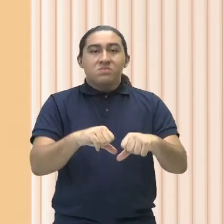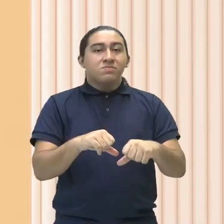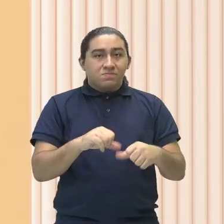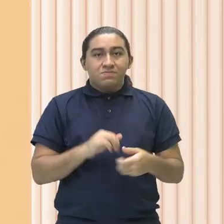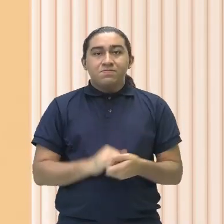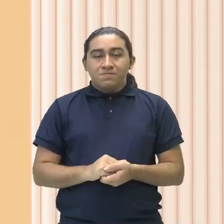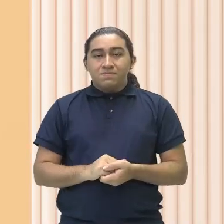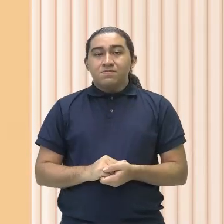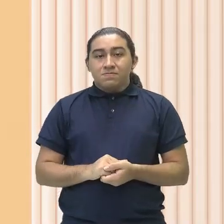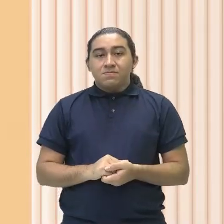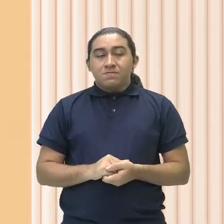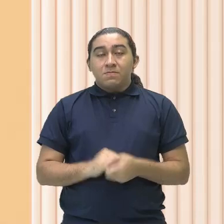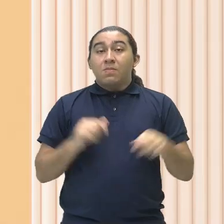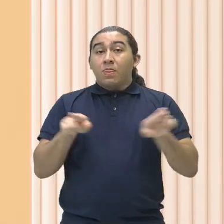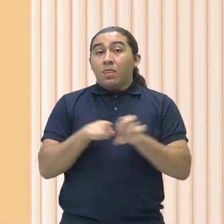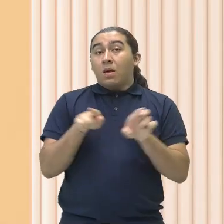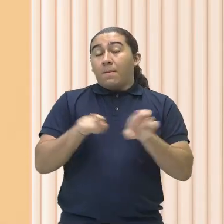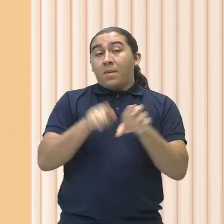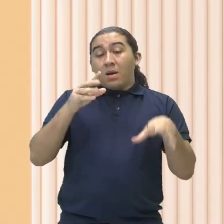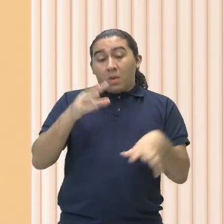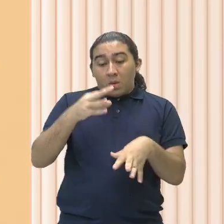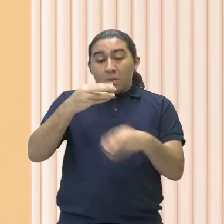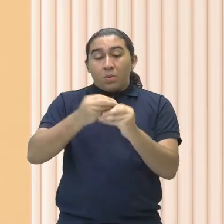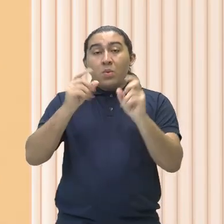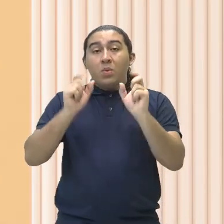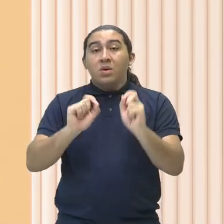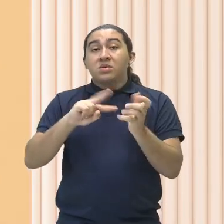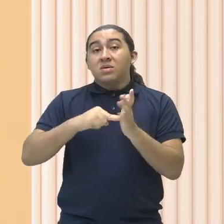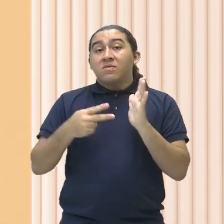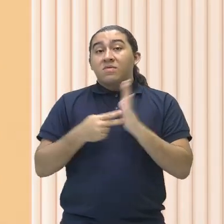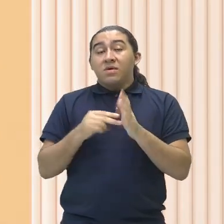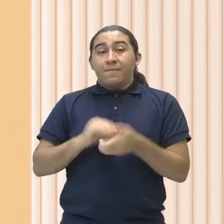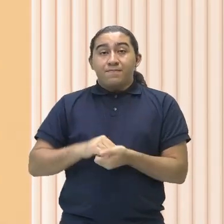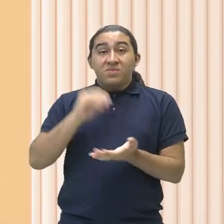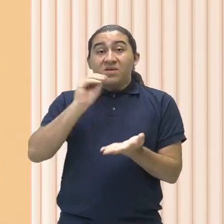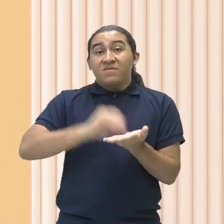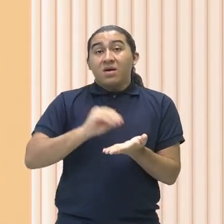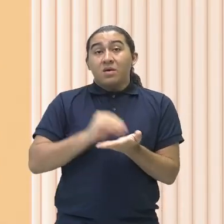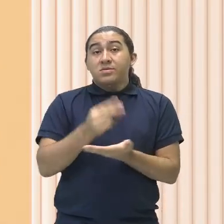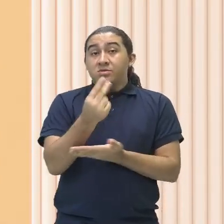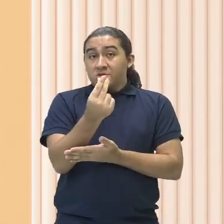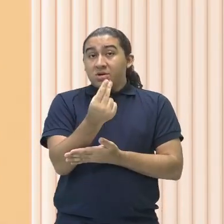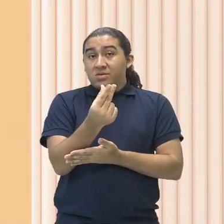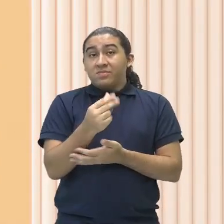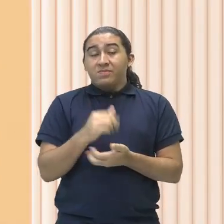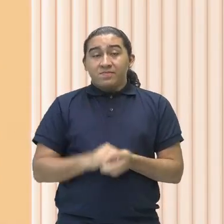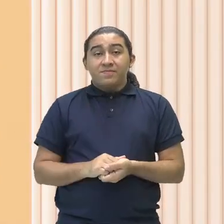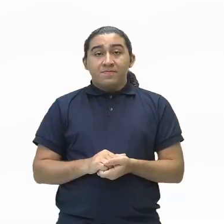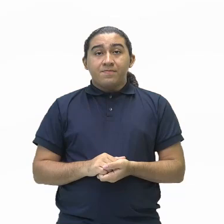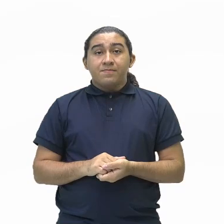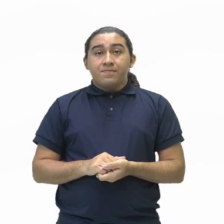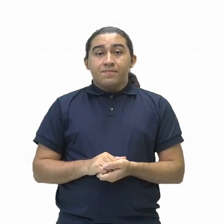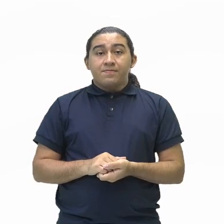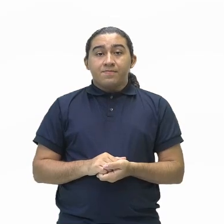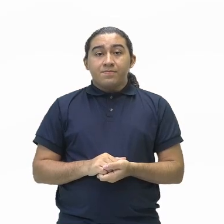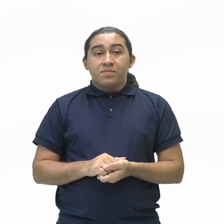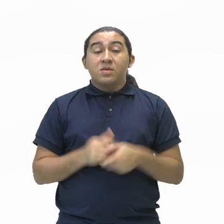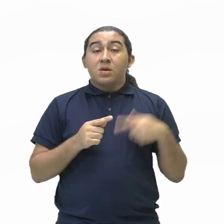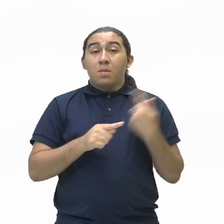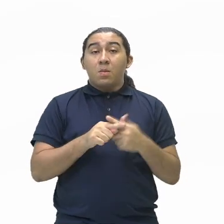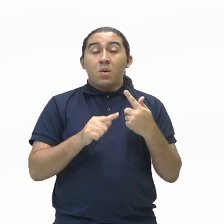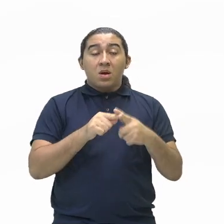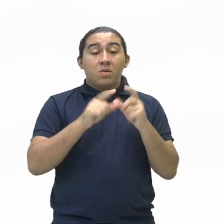produção. Somado a isso, havia também a questão da falta de recursos, ou seja, o alto custo